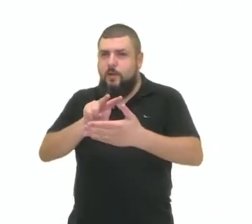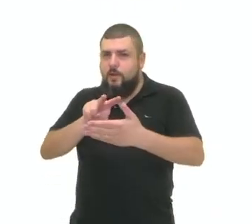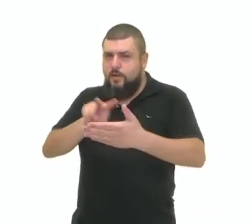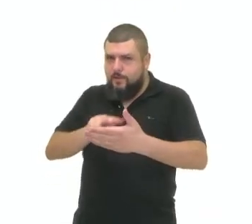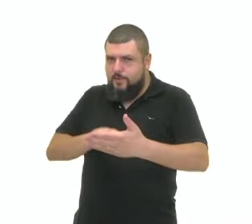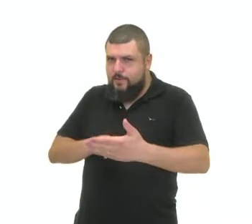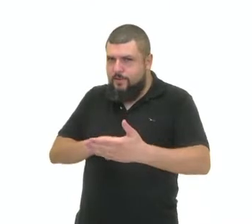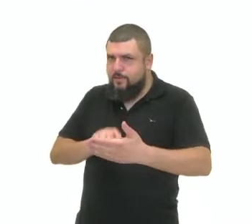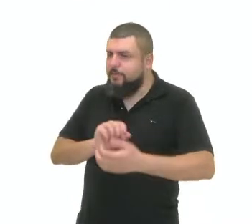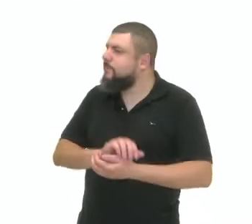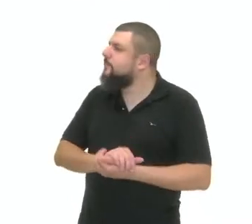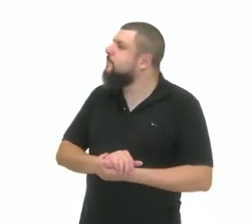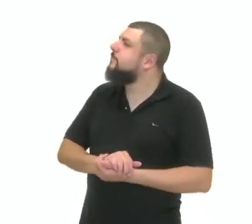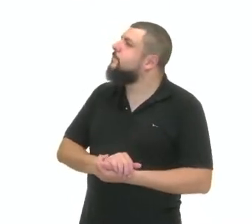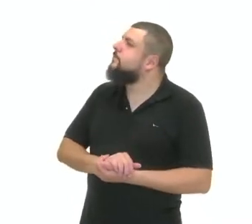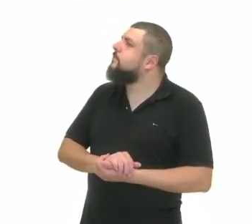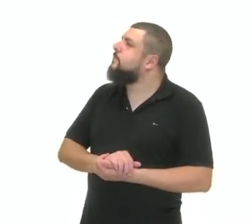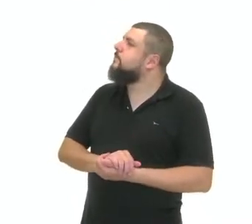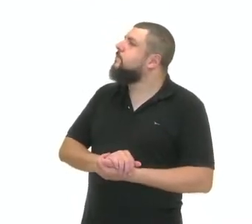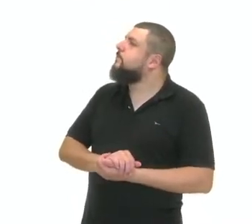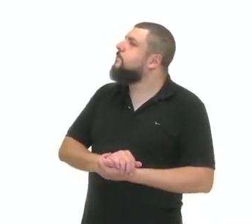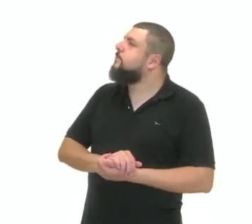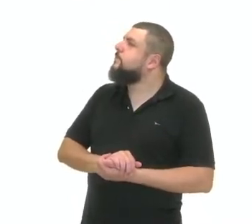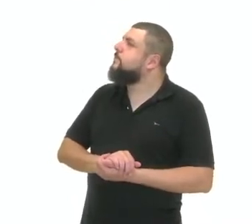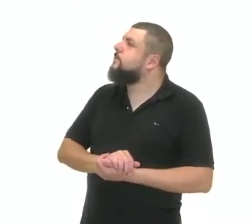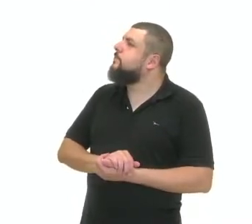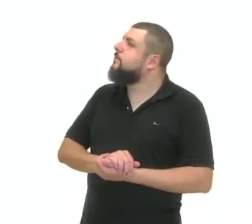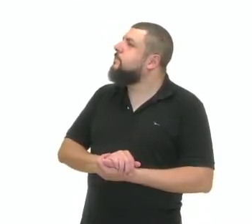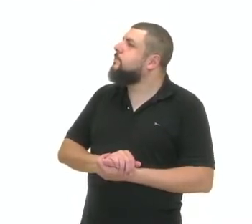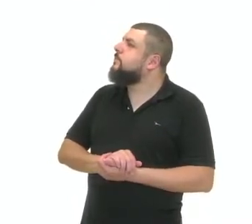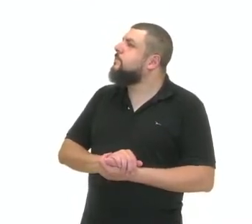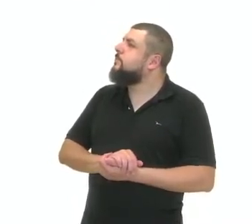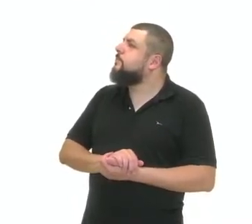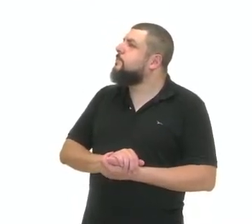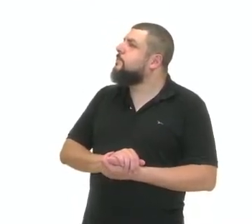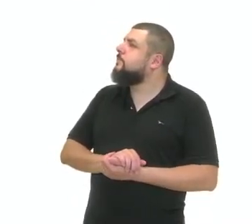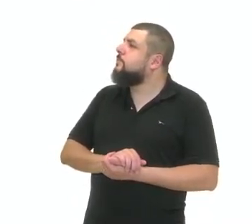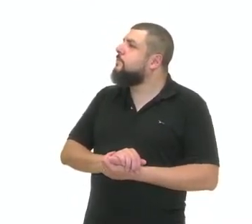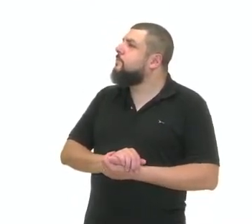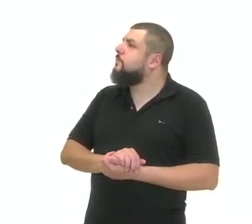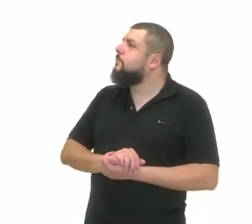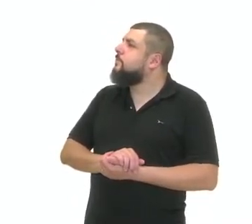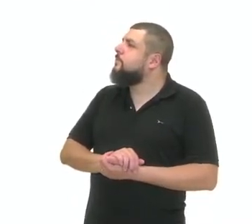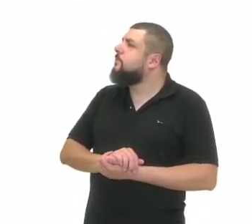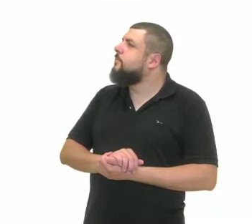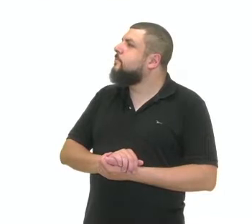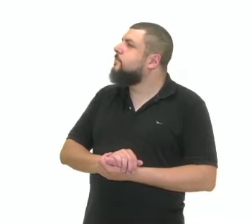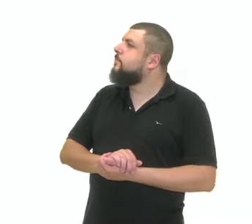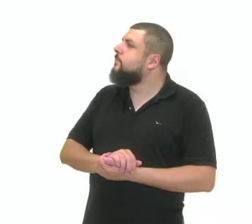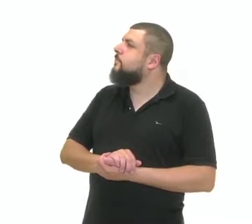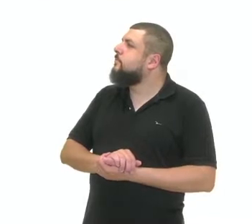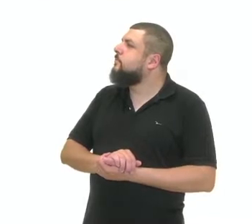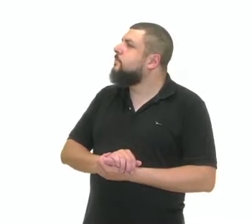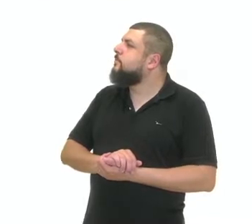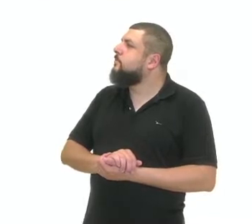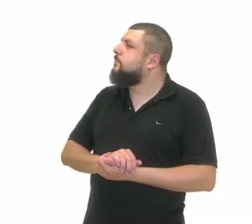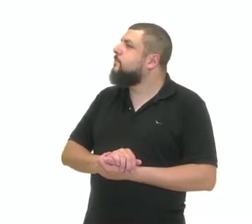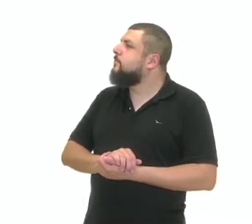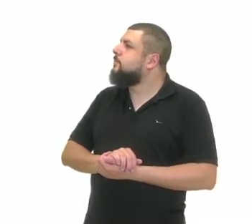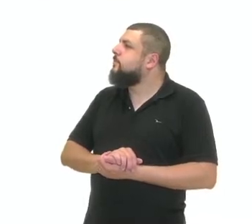cada característica é condicionada por dois fatores que se separam na formação